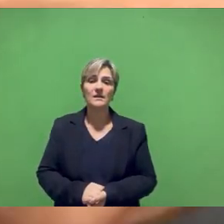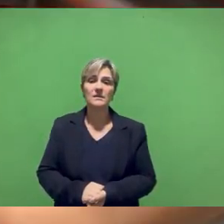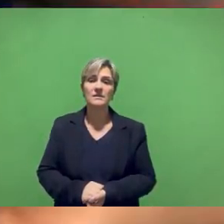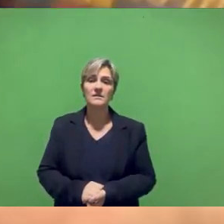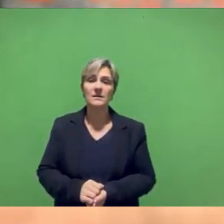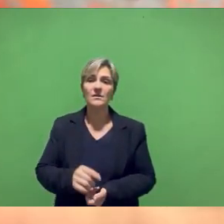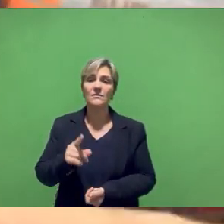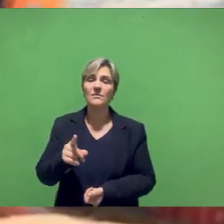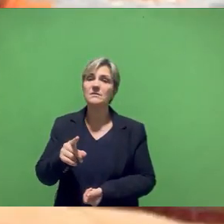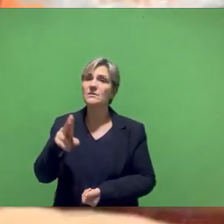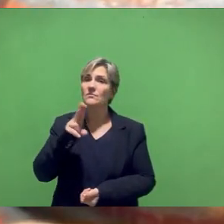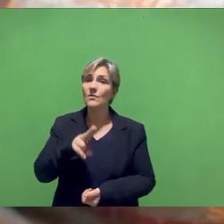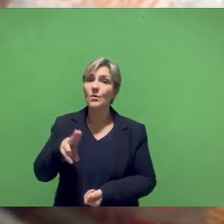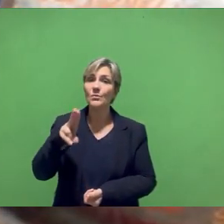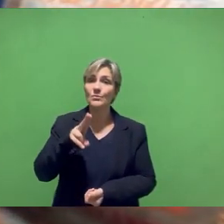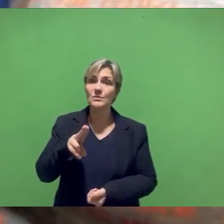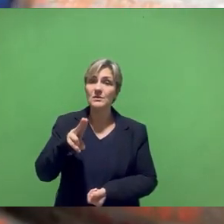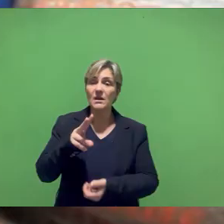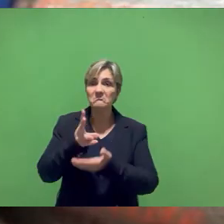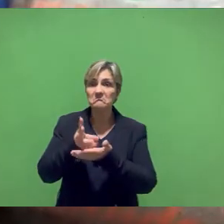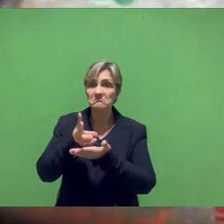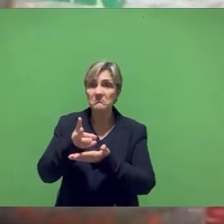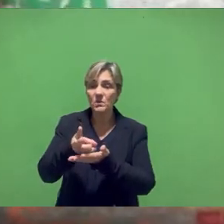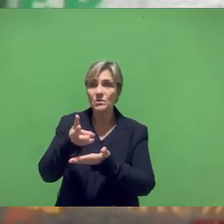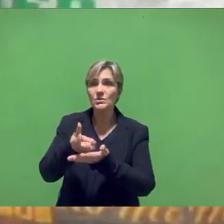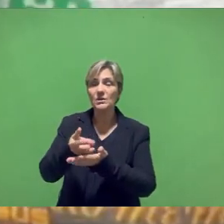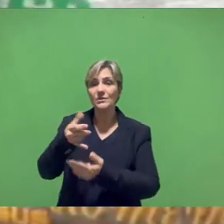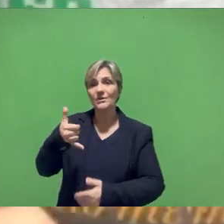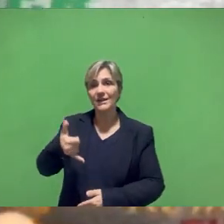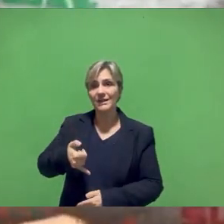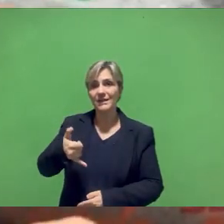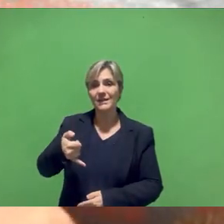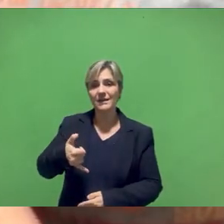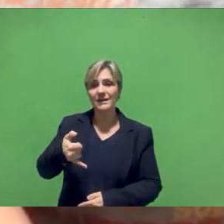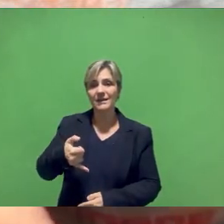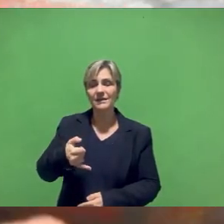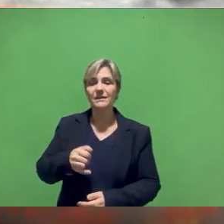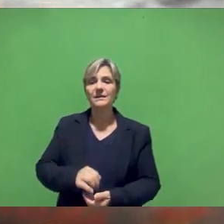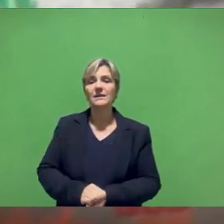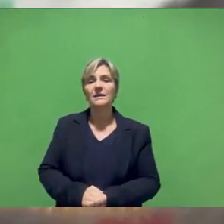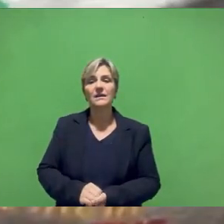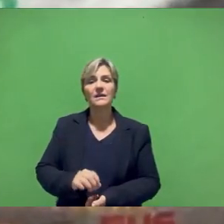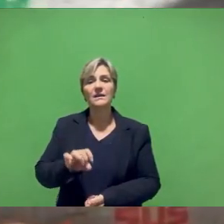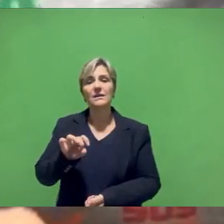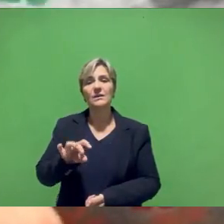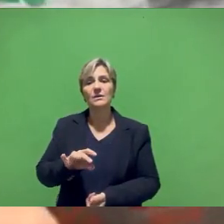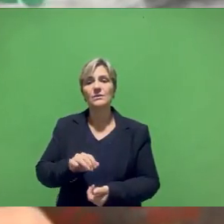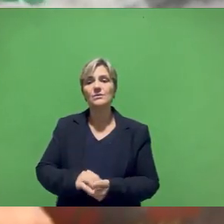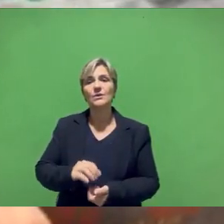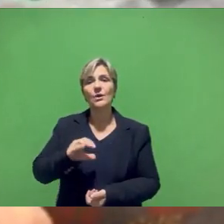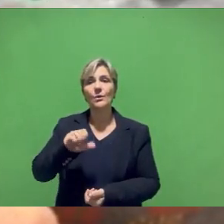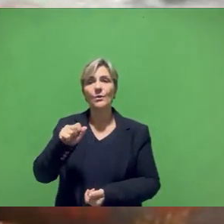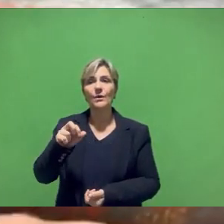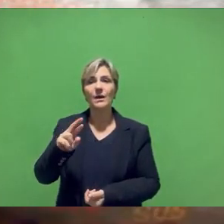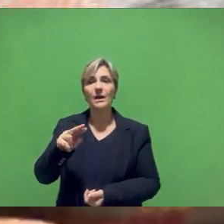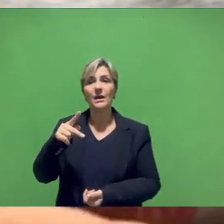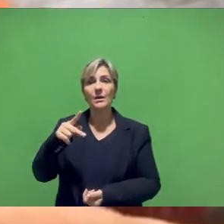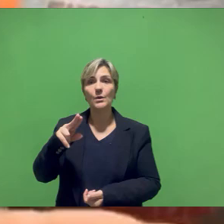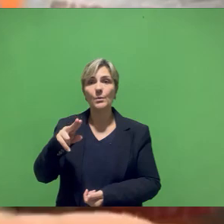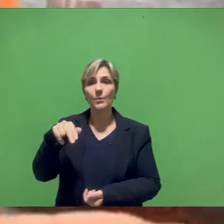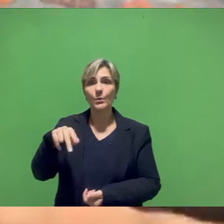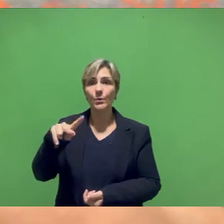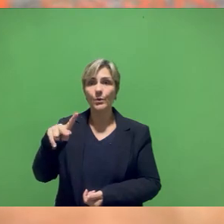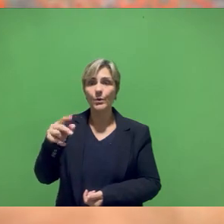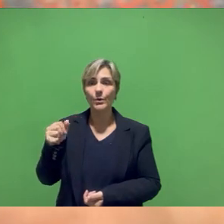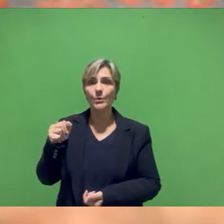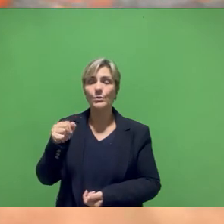vocês vão seguir reutilizando a caneta e descartar só o carpulho, tá? E tudo